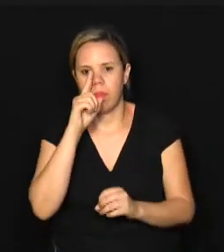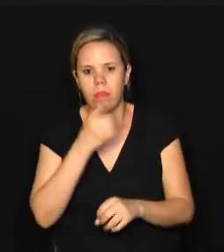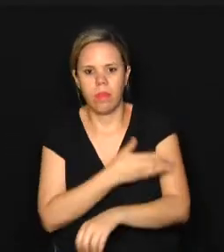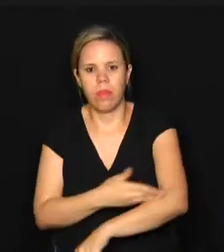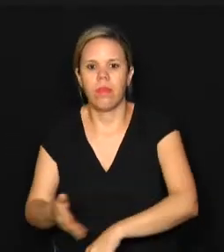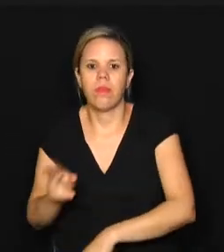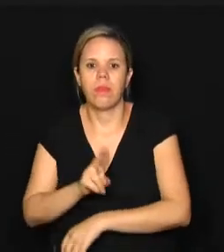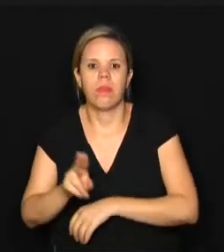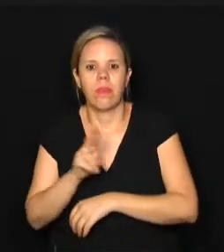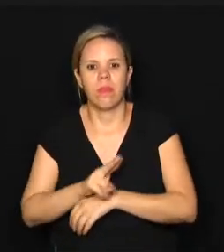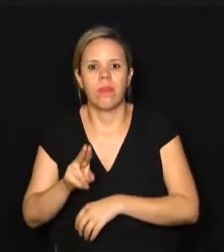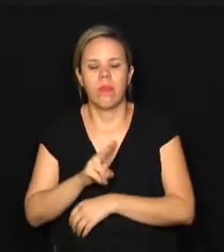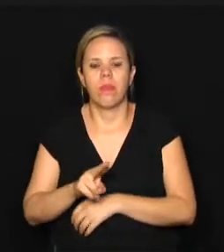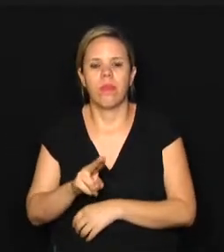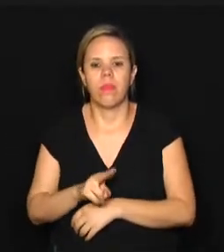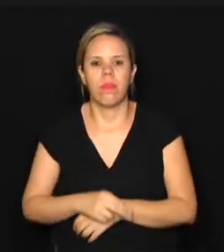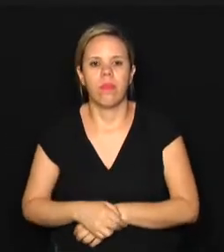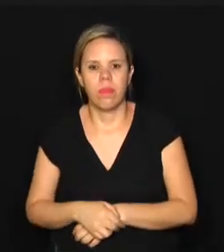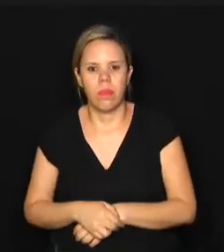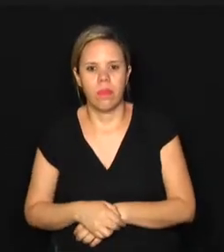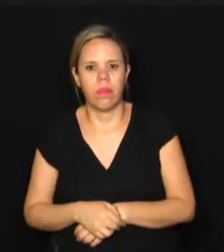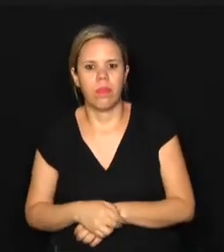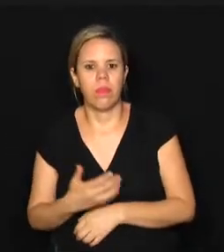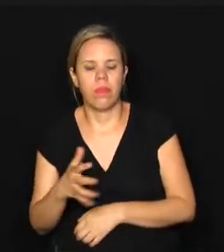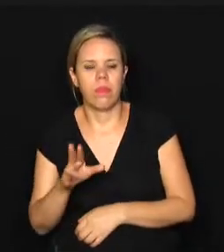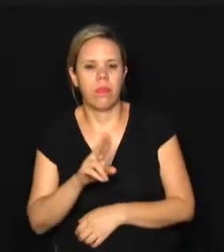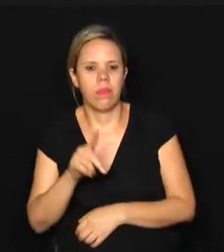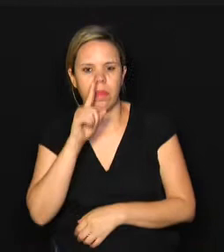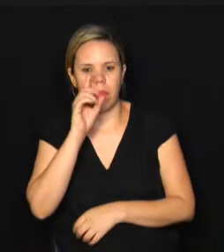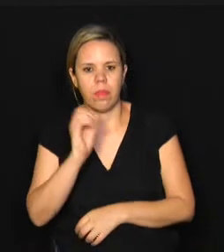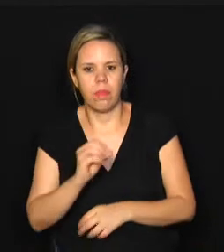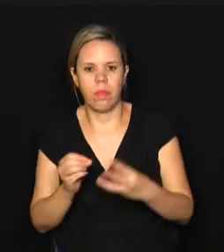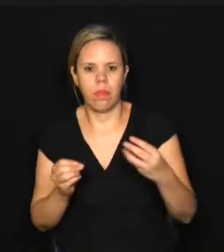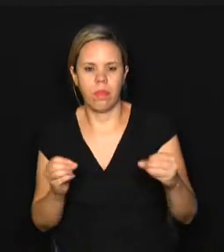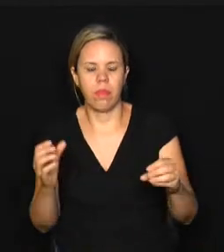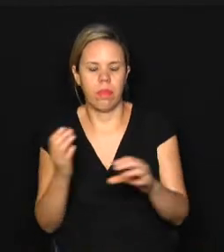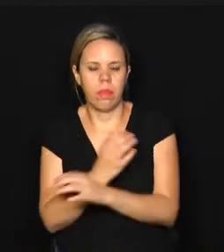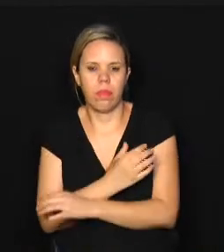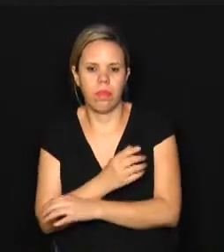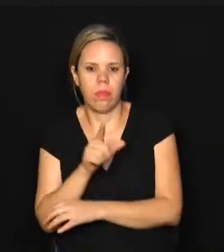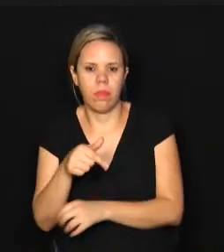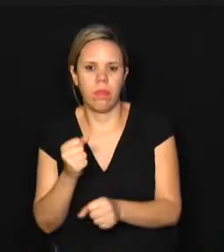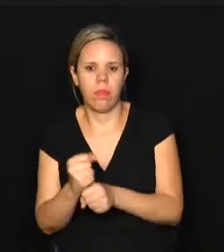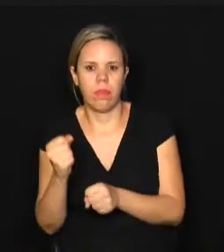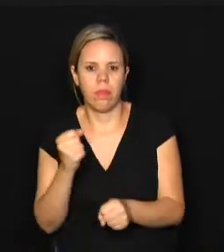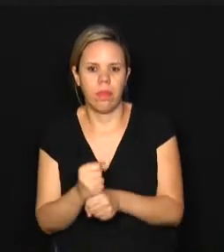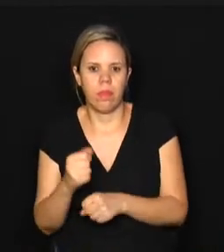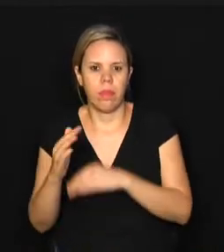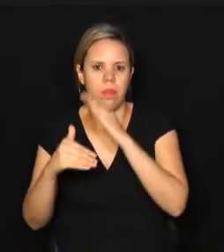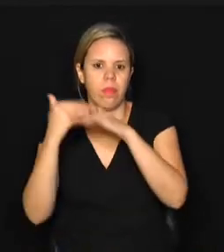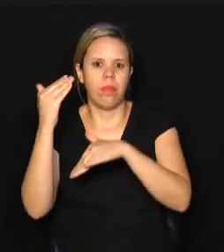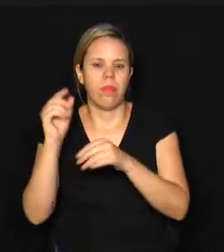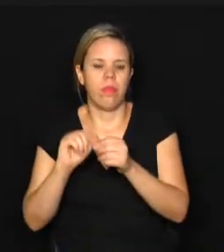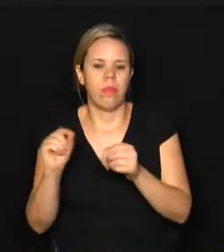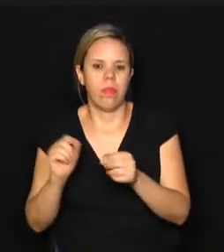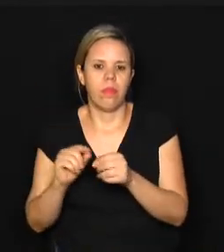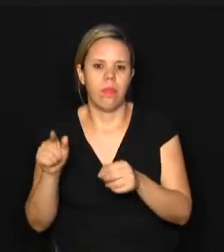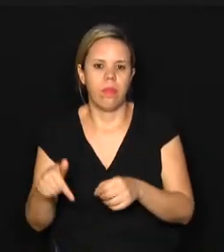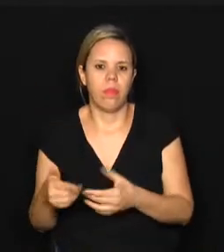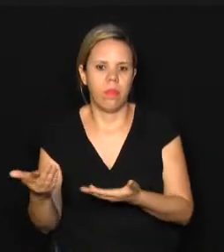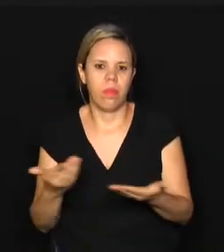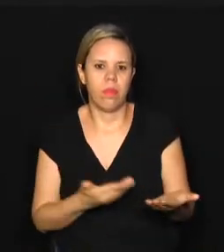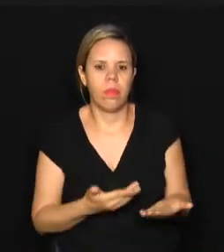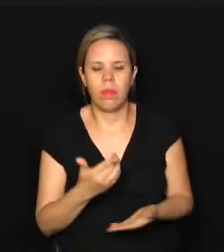usar, e sendo que 0 é risco nenhum e 30 é risco total. E essa obra aqui que está sendo construída, ela recebeu nota